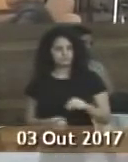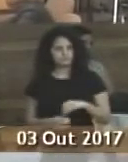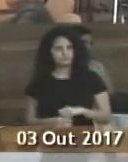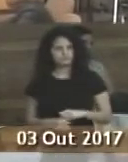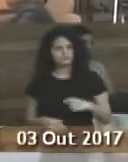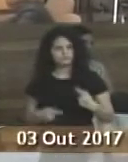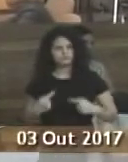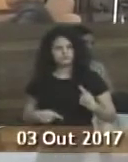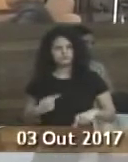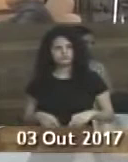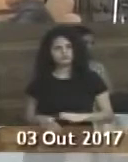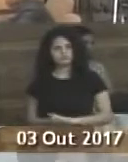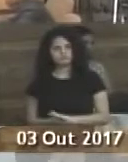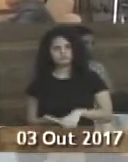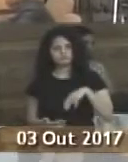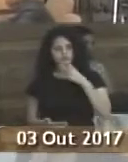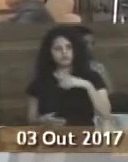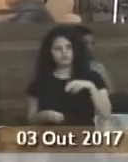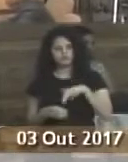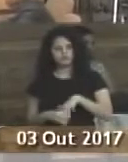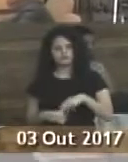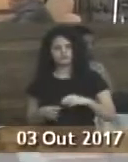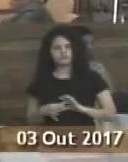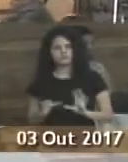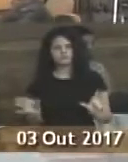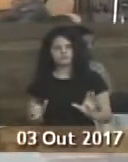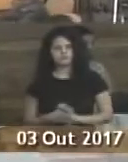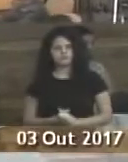Em discussão, não havendo oradores, votação aberta.